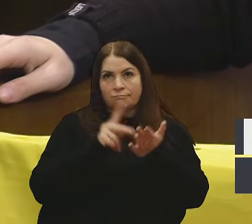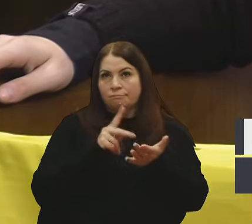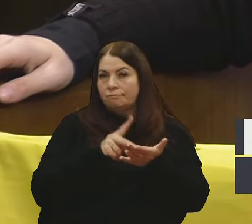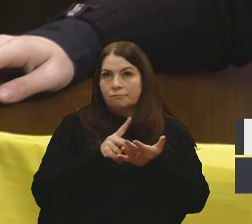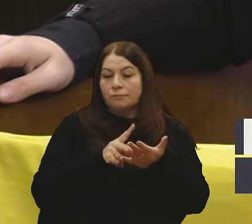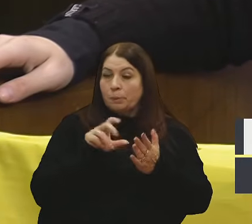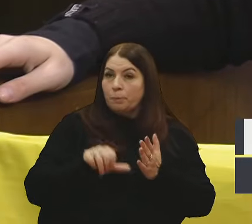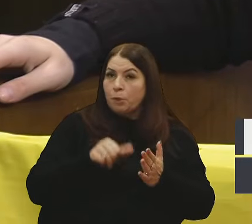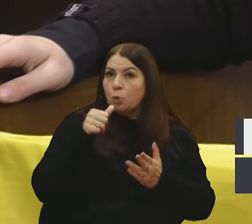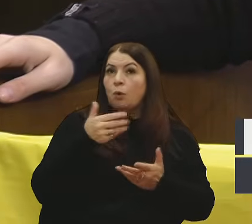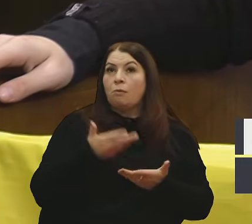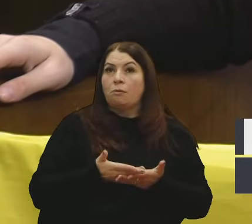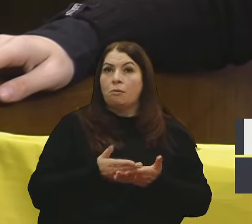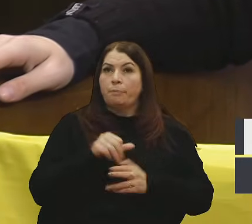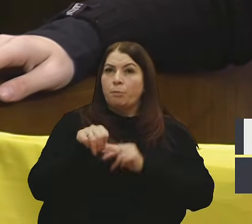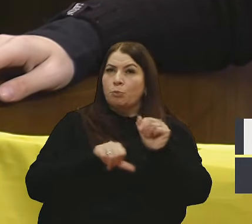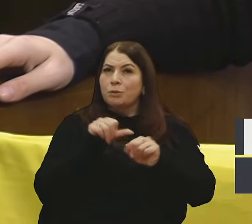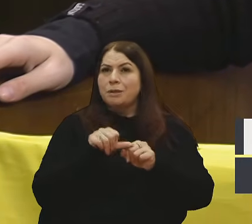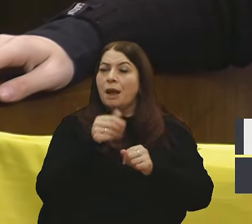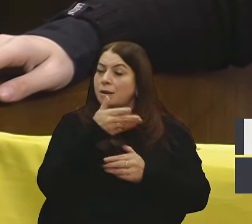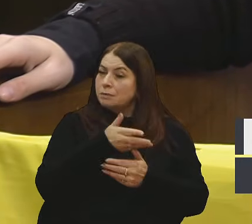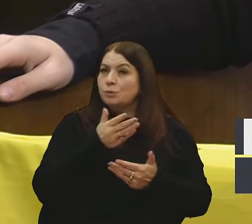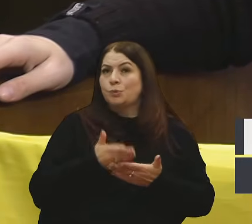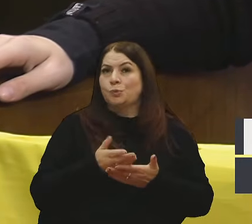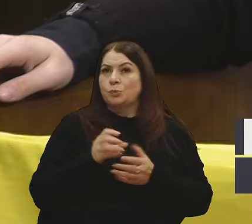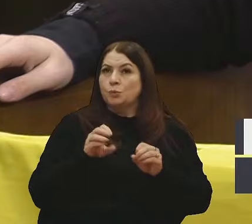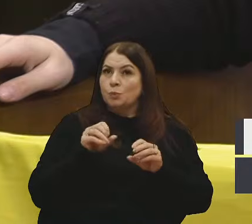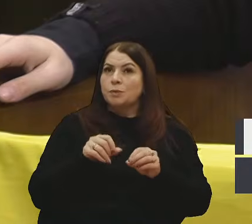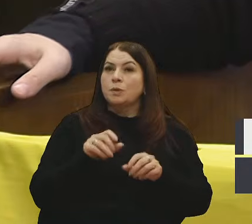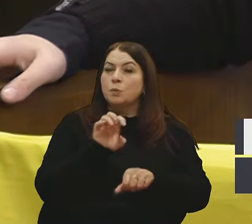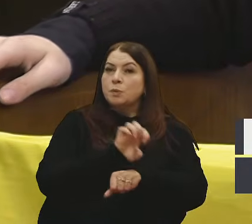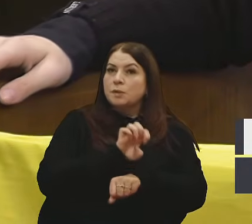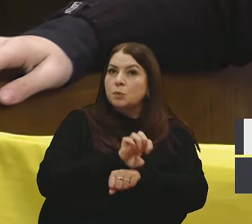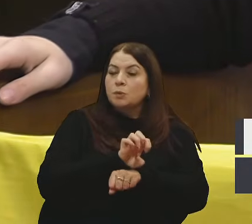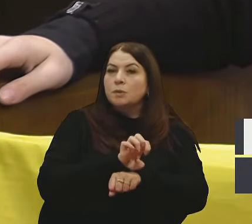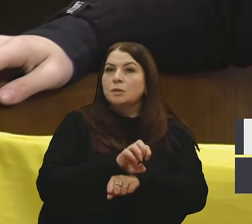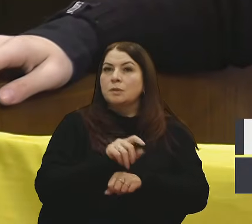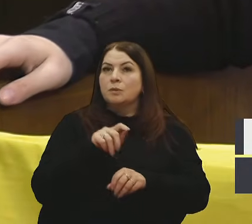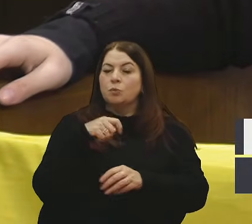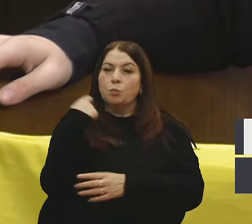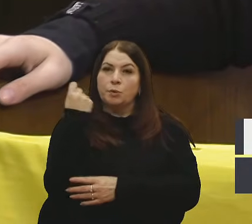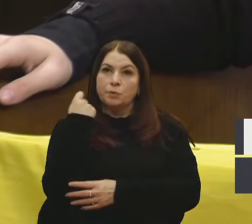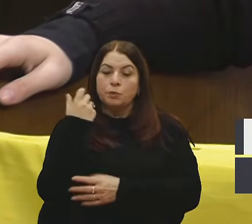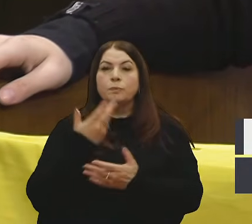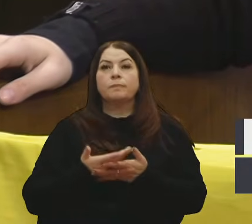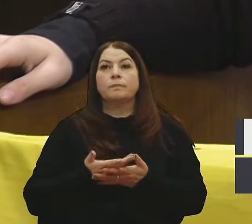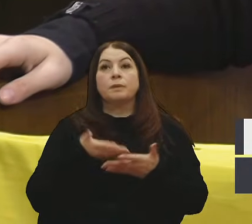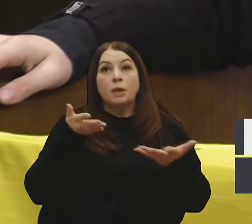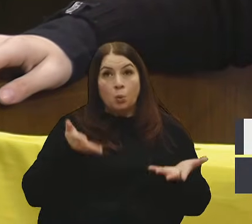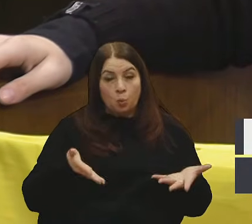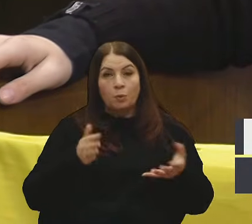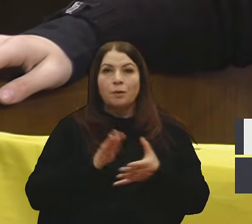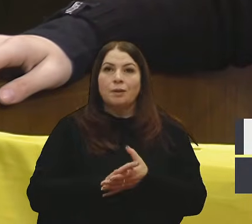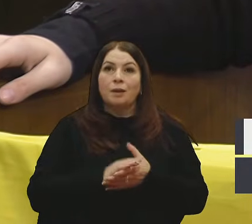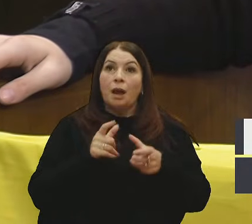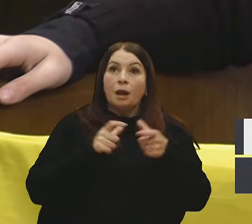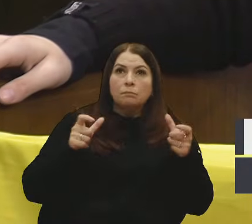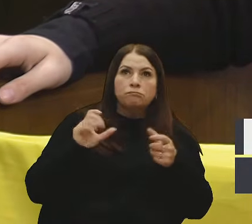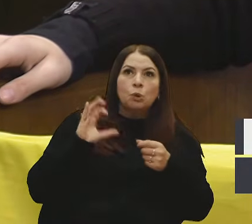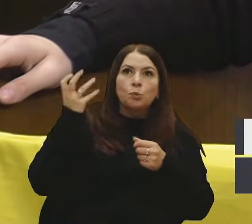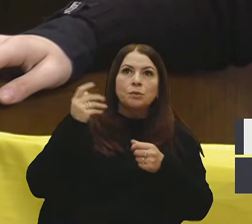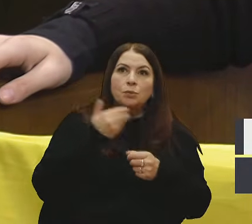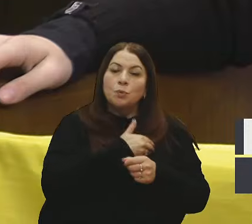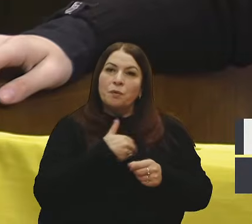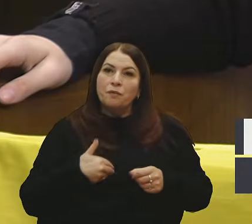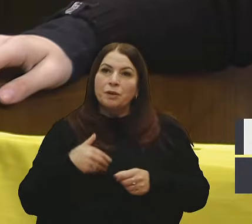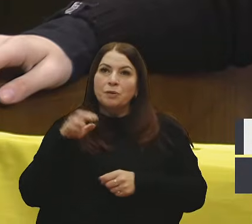para melhorar, para mudar a lógica da educação estadual no Rio Grande do Sul. E agora, a grande solução do governo